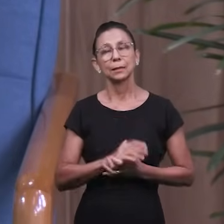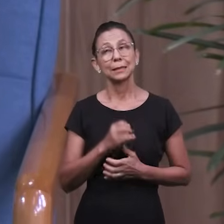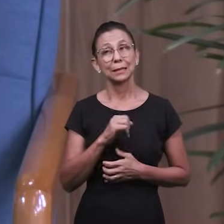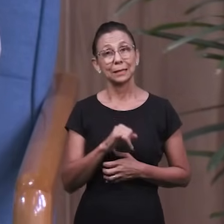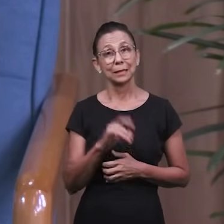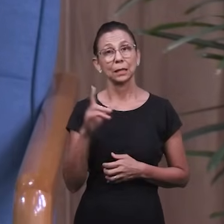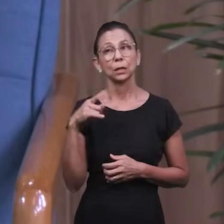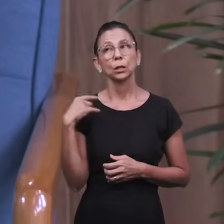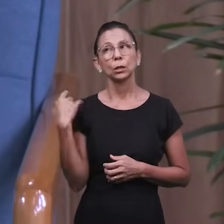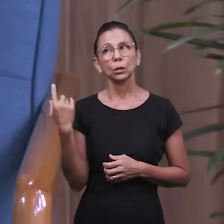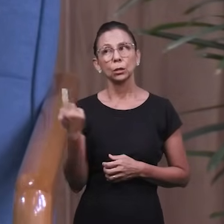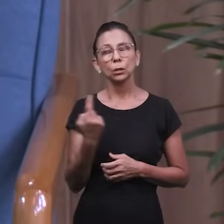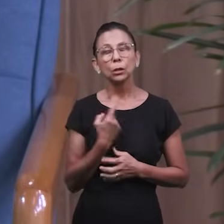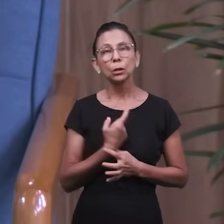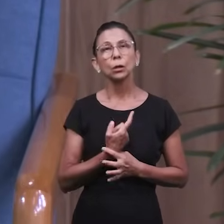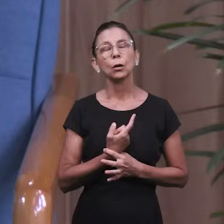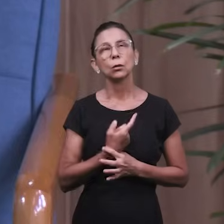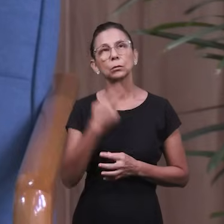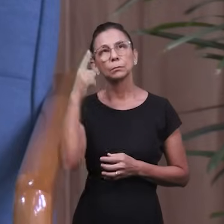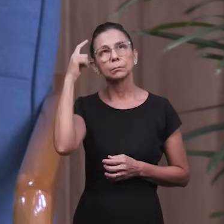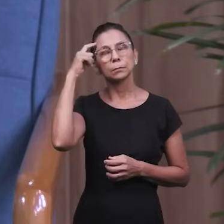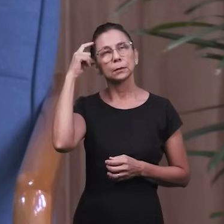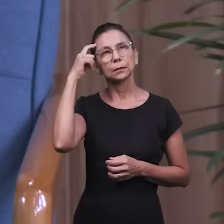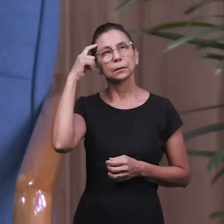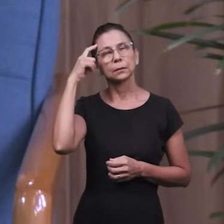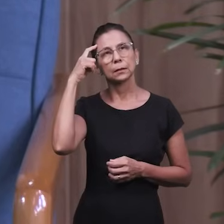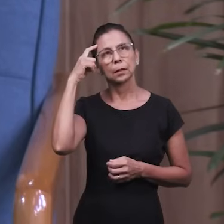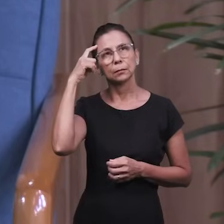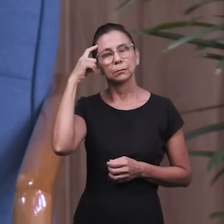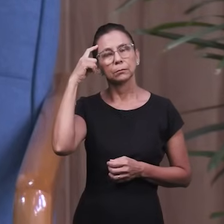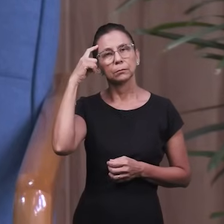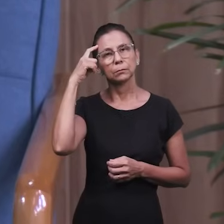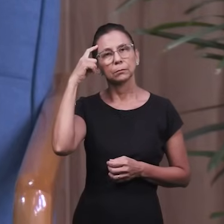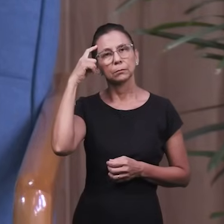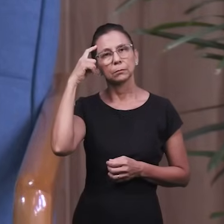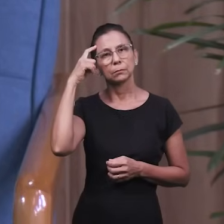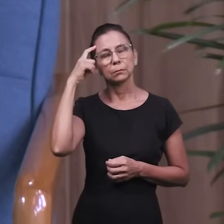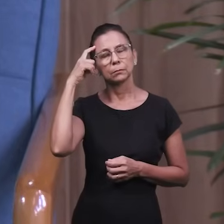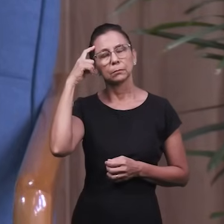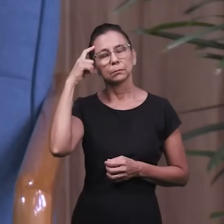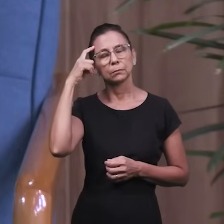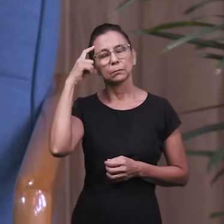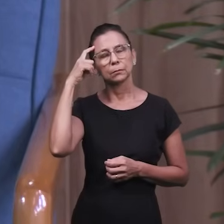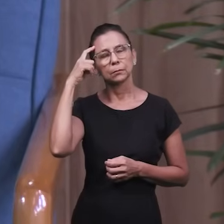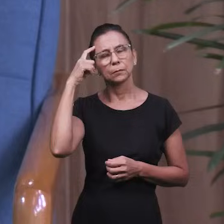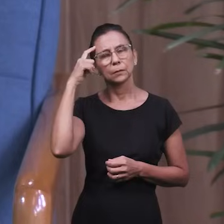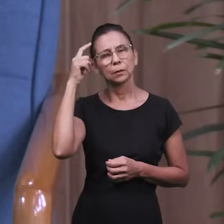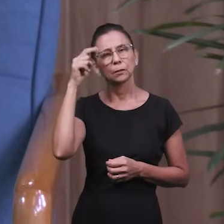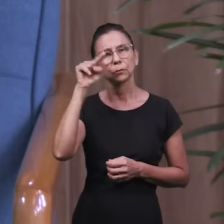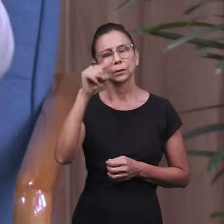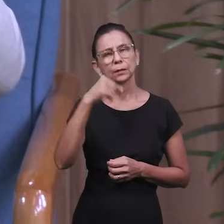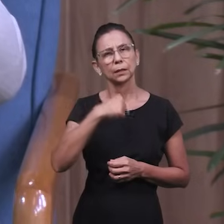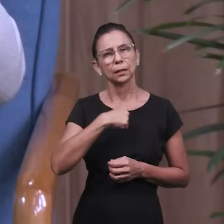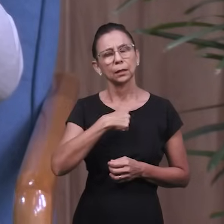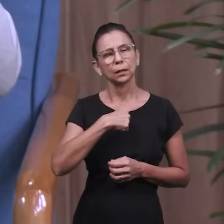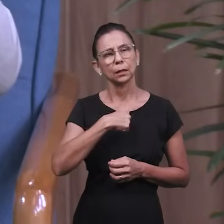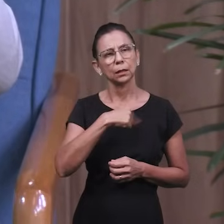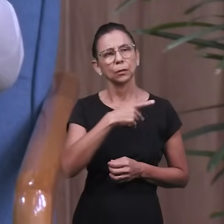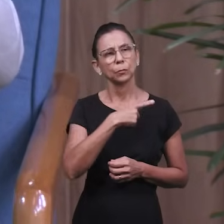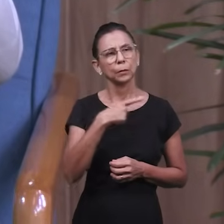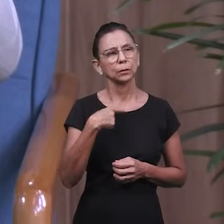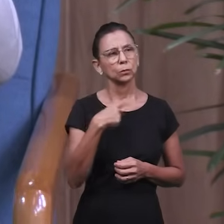juntarmos toda a nossa capacidade criativa, cada um de vocês está assistindo, pastor Daniel,